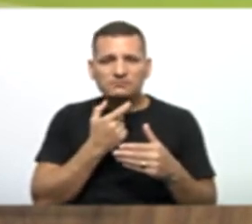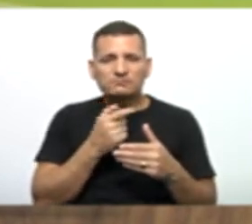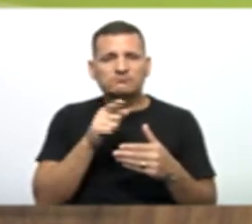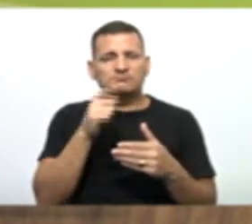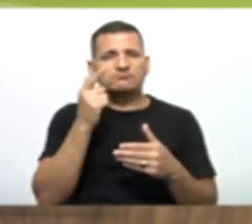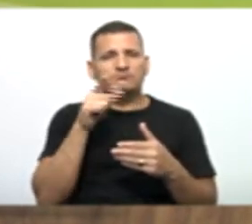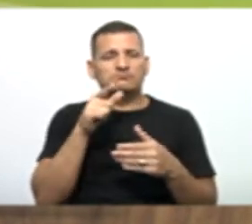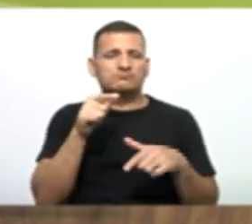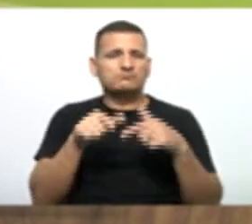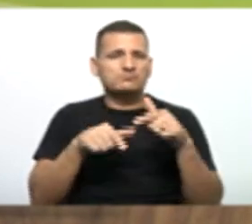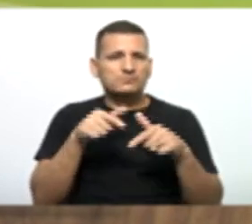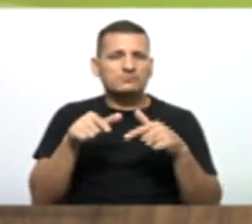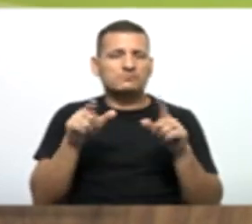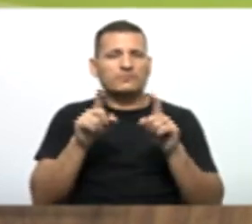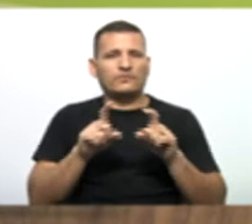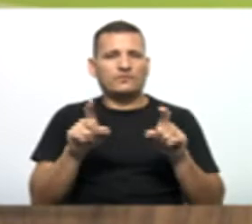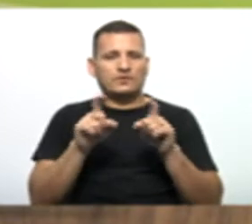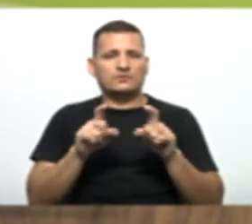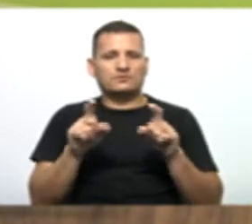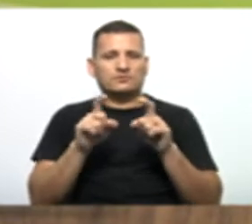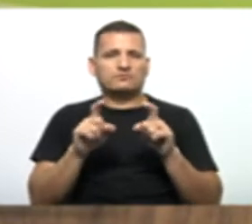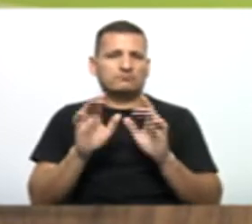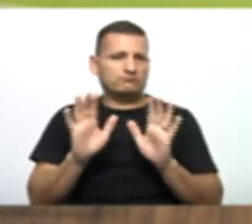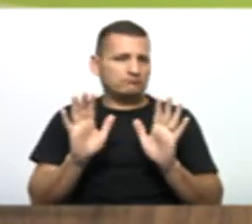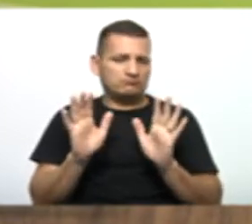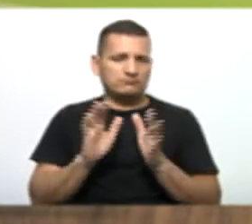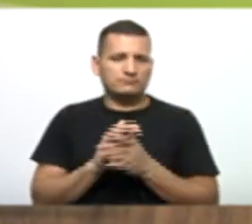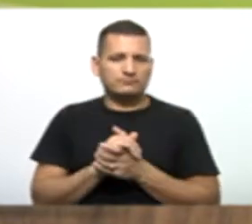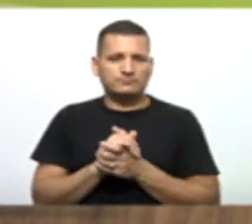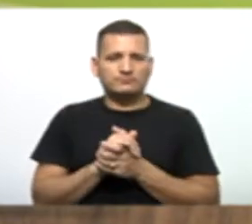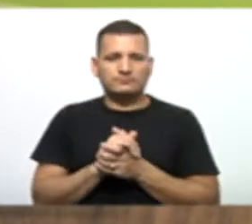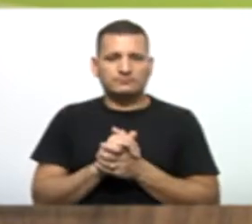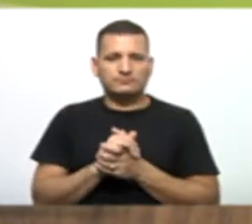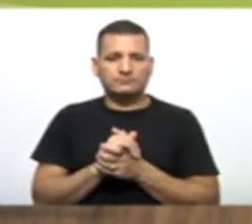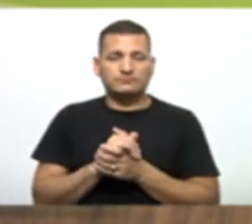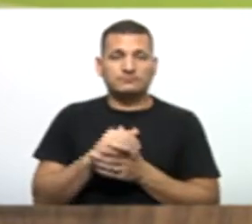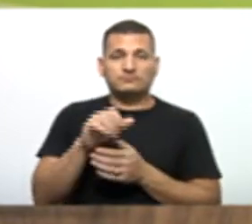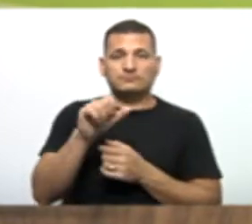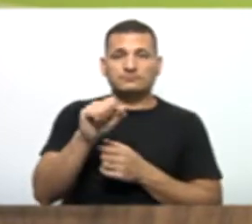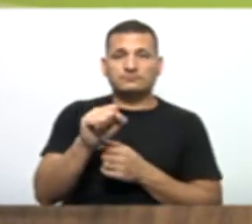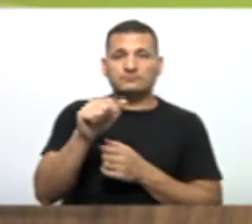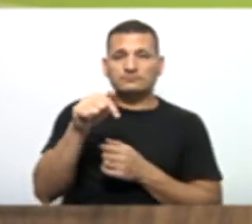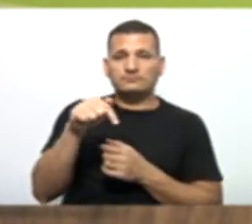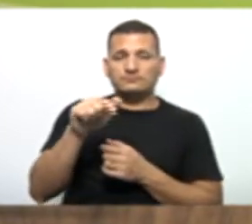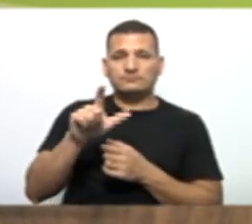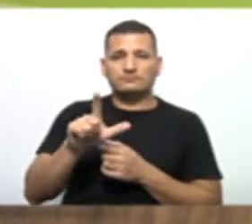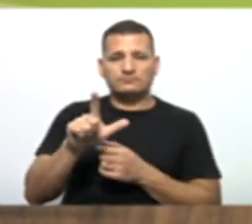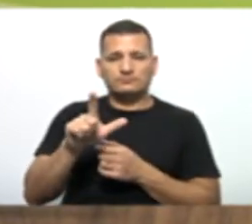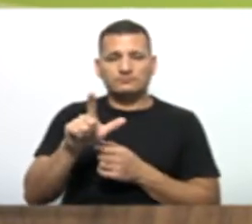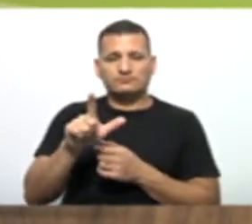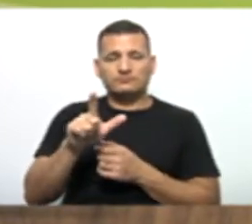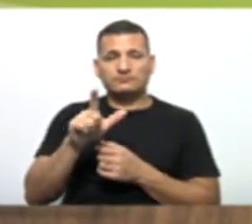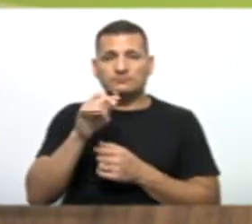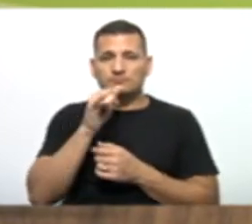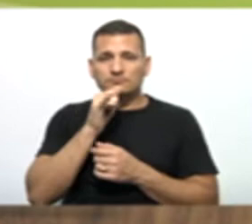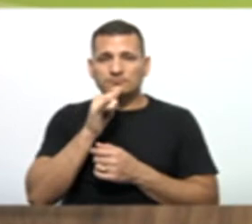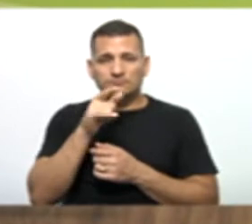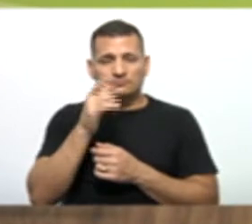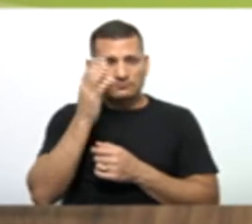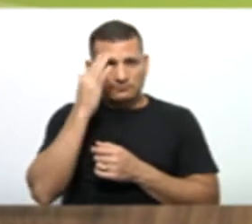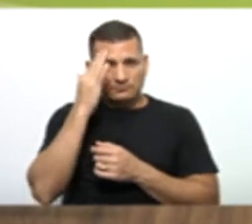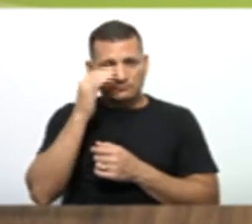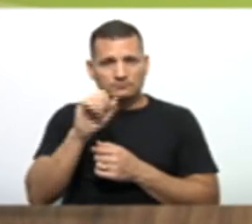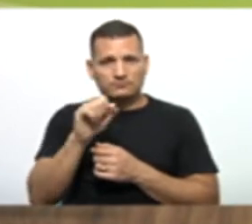com informática sem problemas, né? Exato. O SQL, se você domina o SQL, você vai